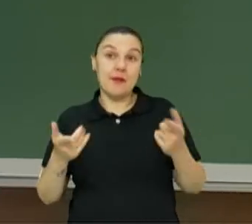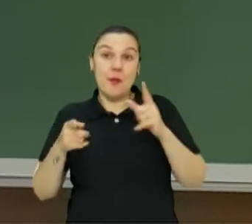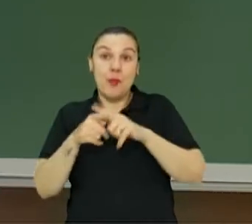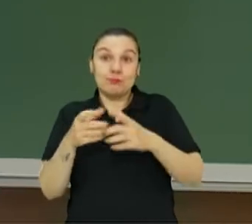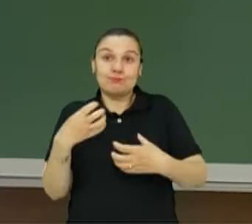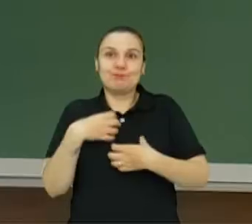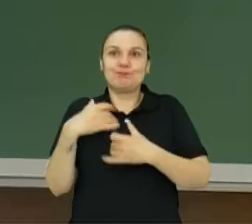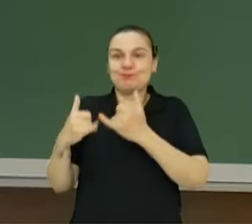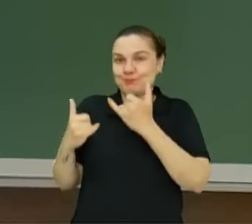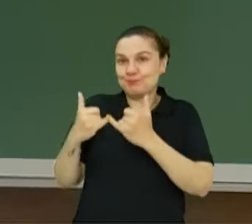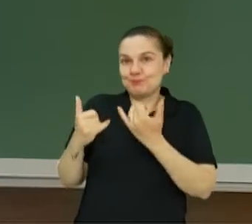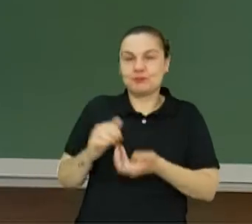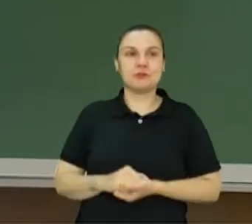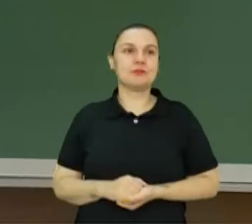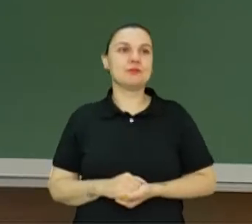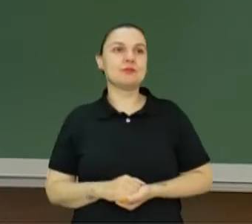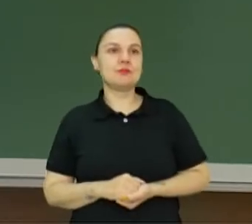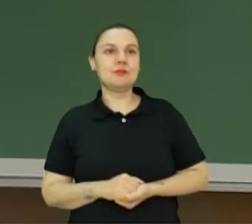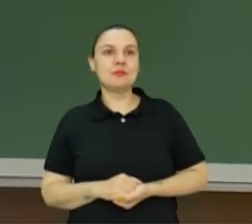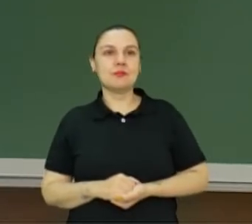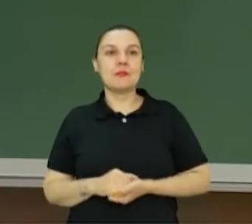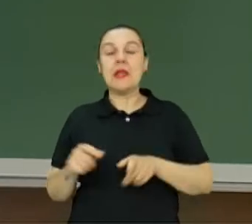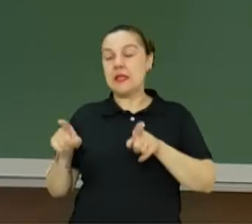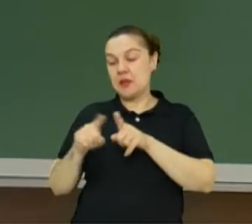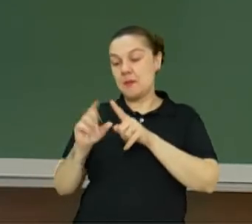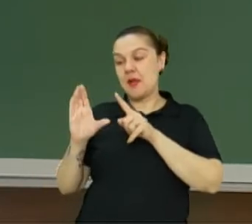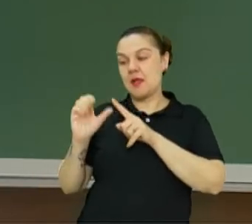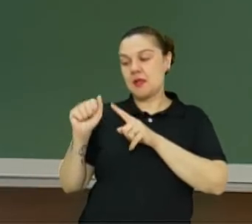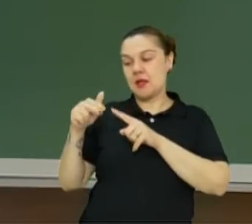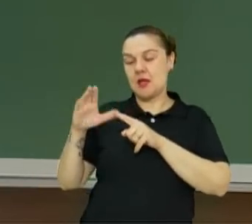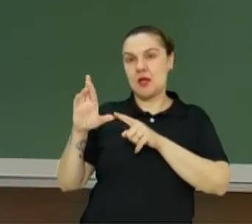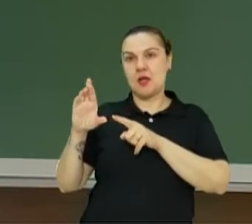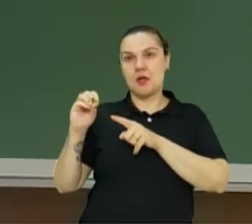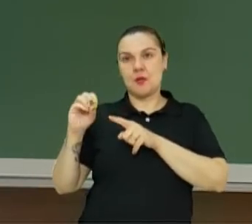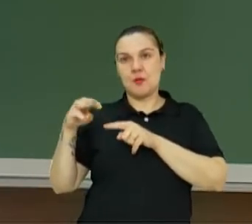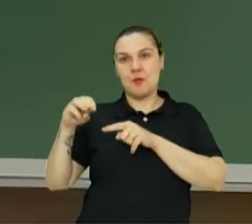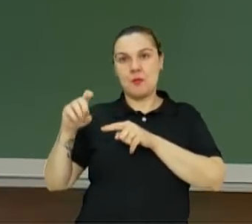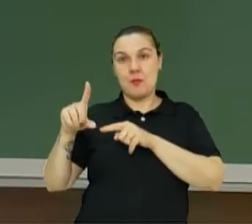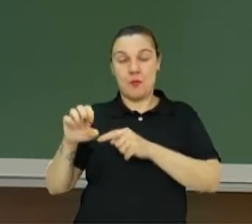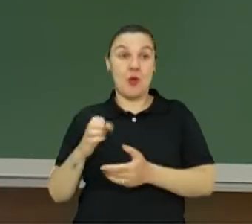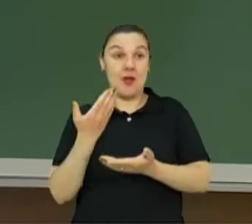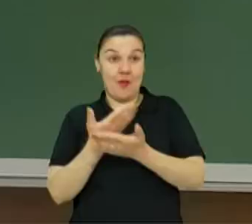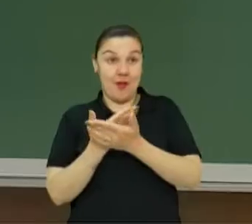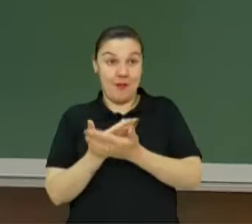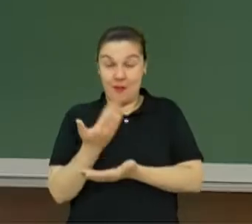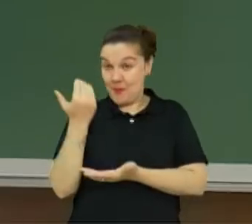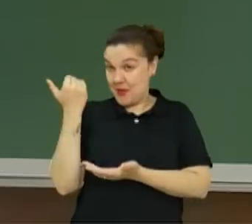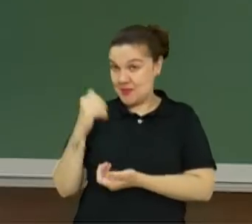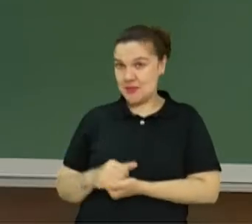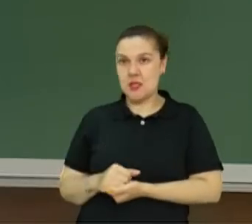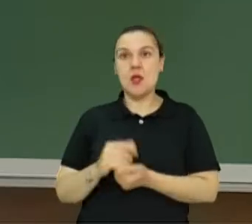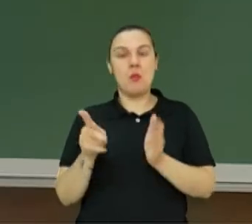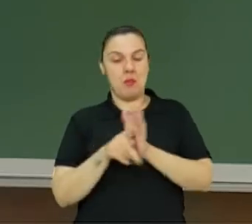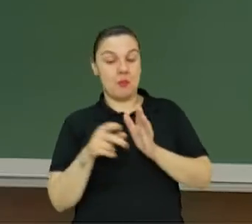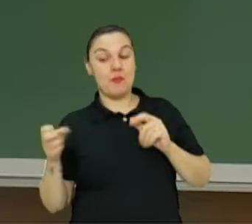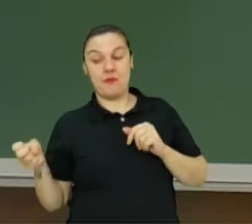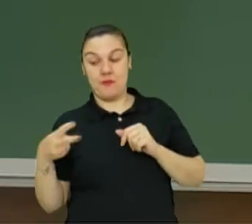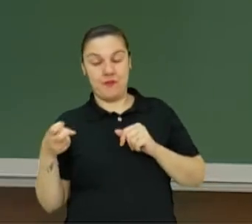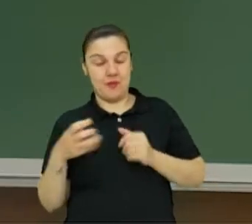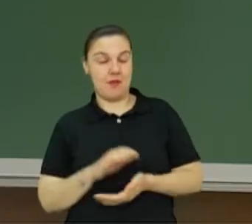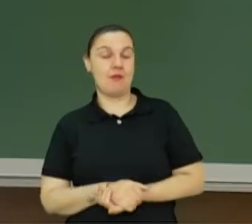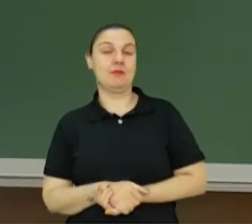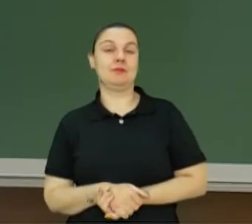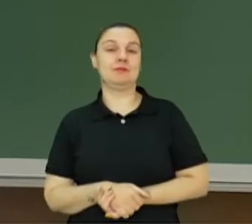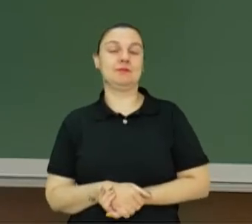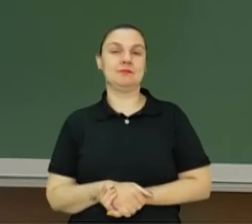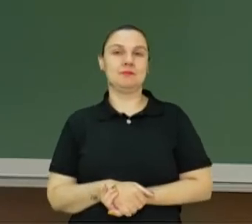de sintomas, né? E o cancro mole. Nós vimos na aula passada as virais mais